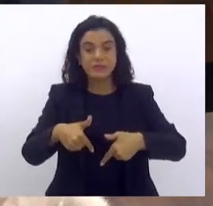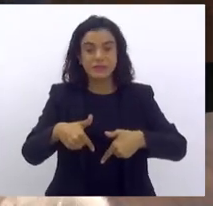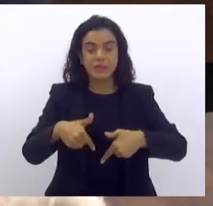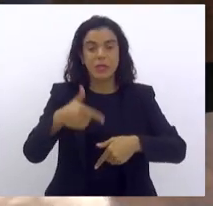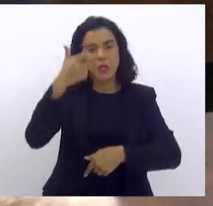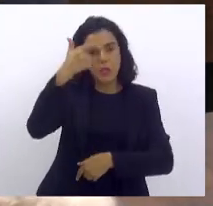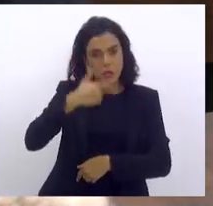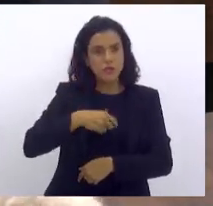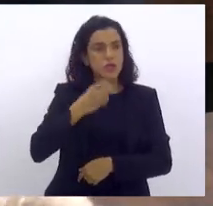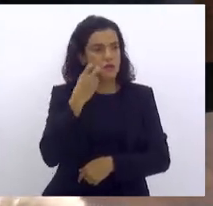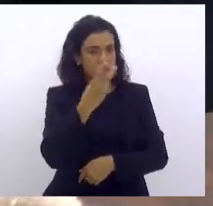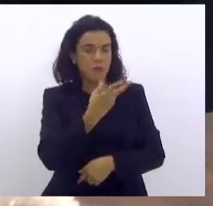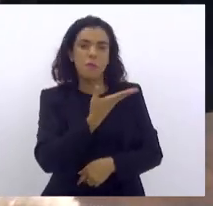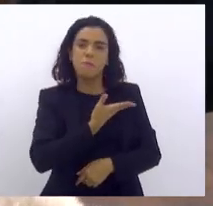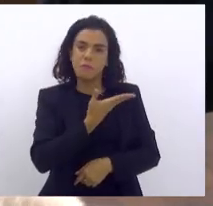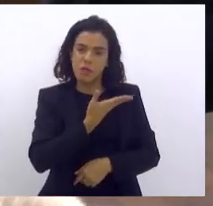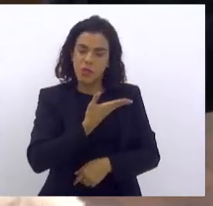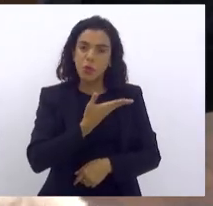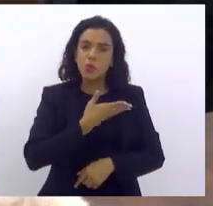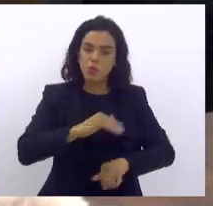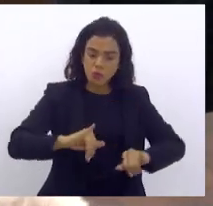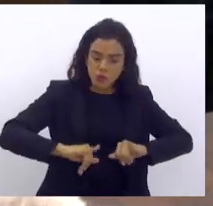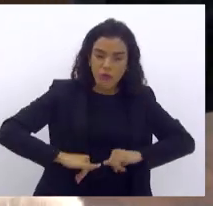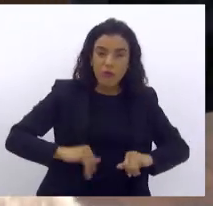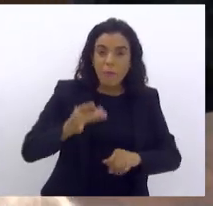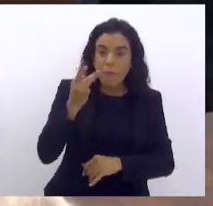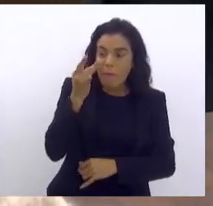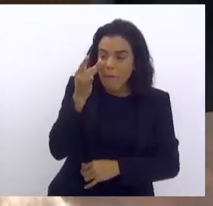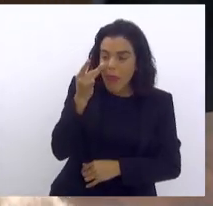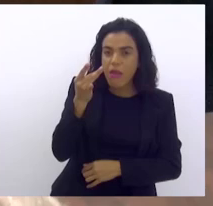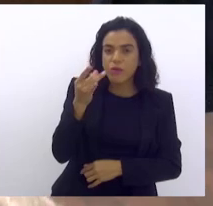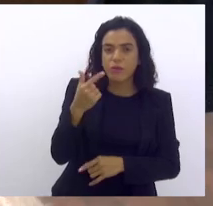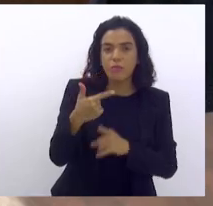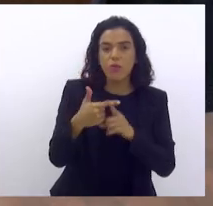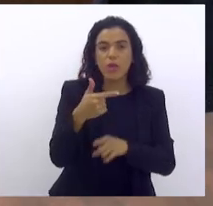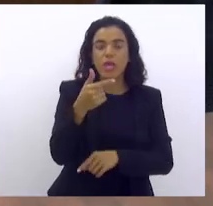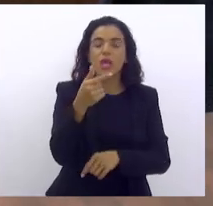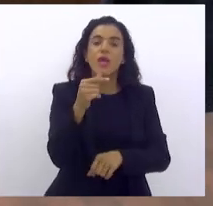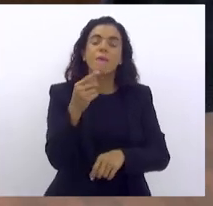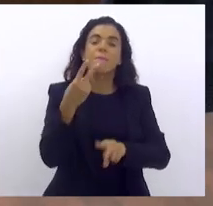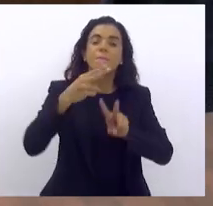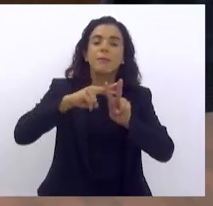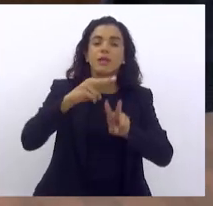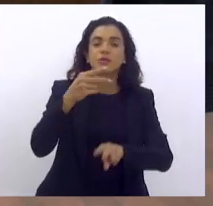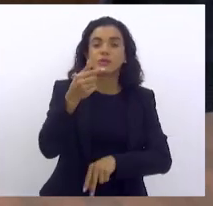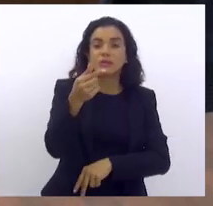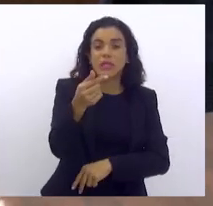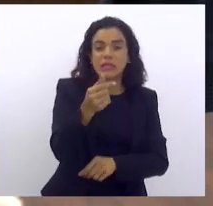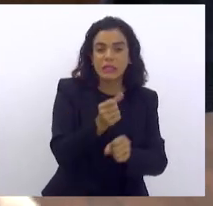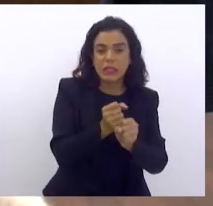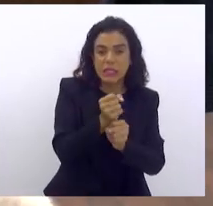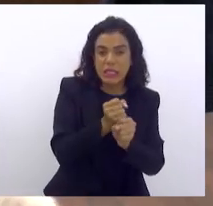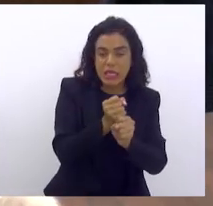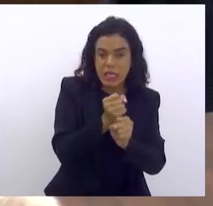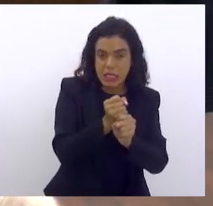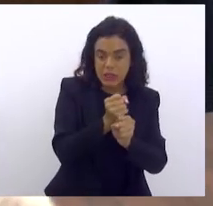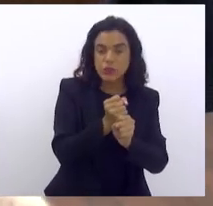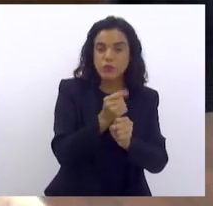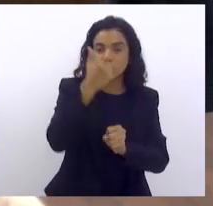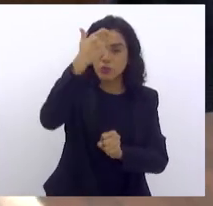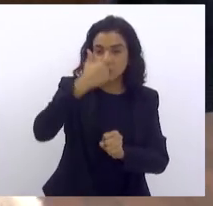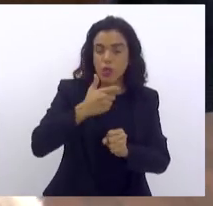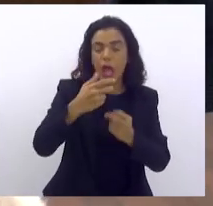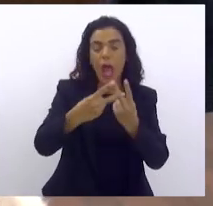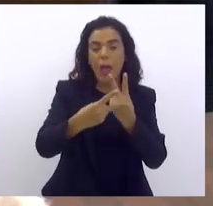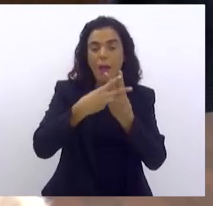Eu já vi um amigo meu sofrendo de perto, Mink, porque ficou 7 anos afastado como policial militar,